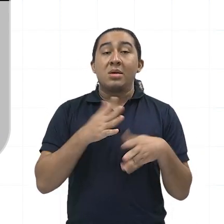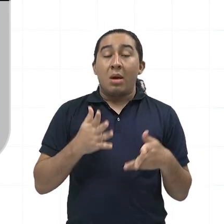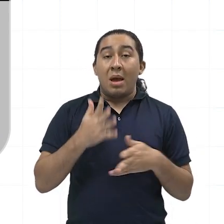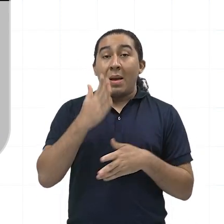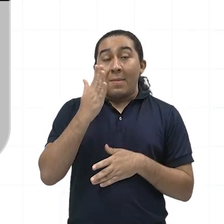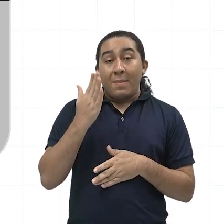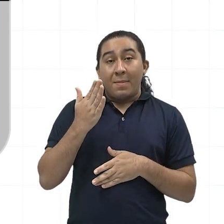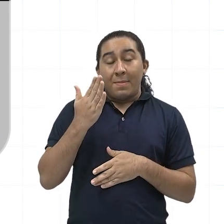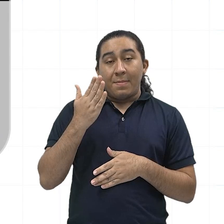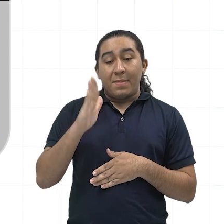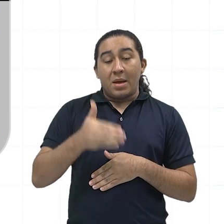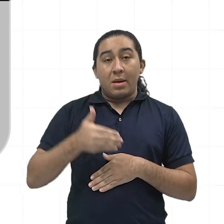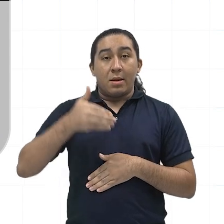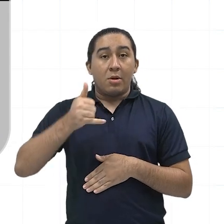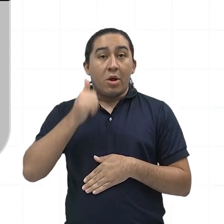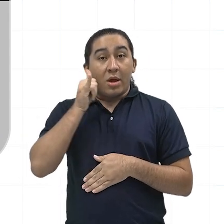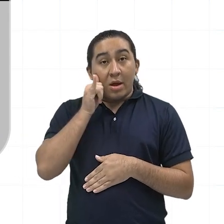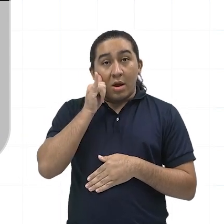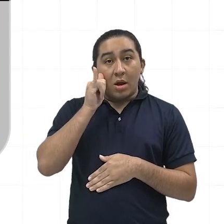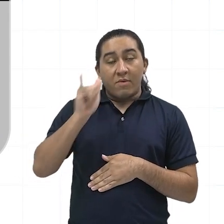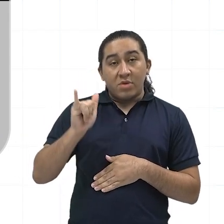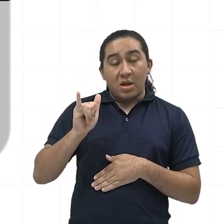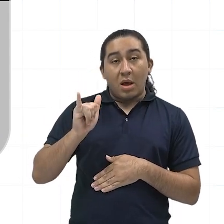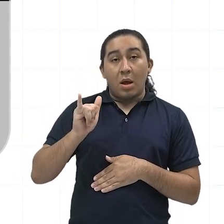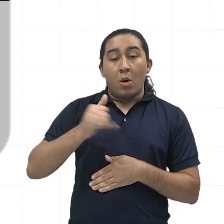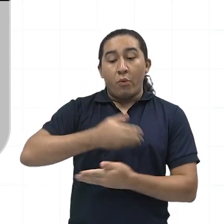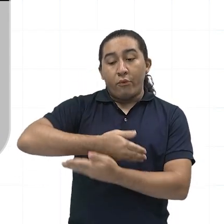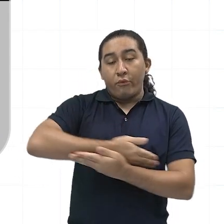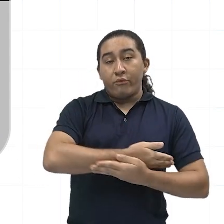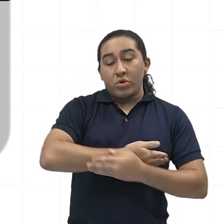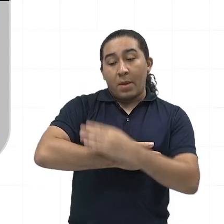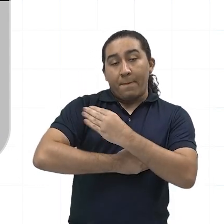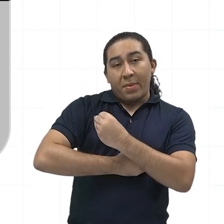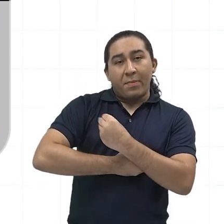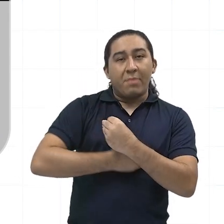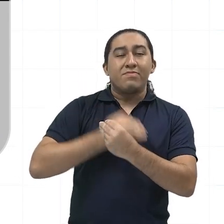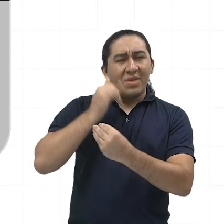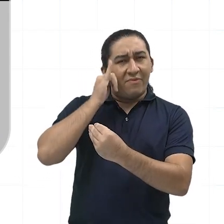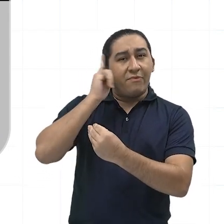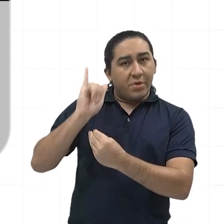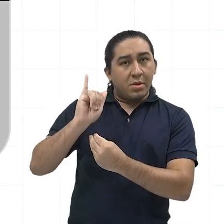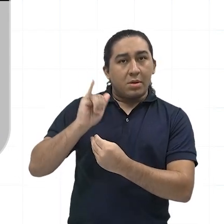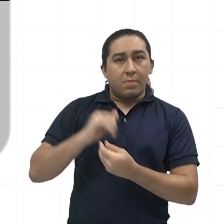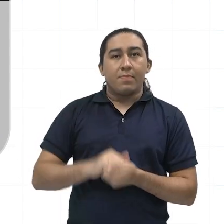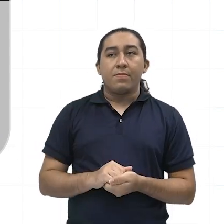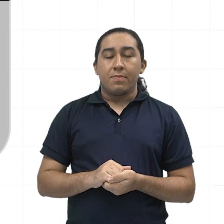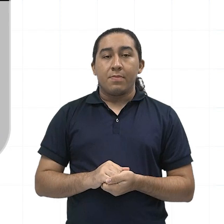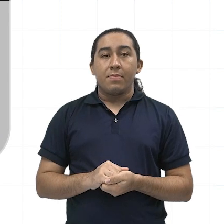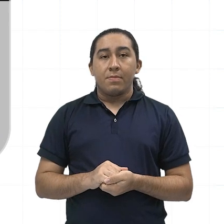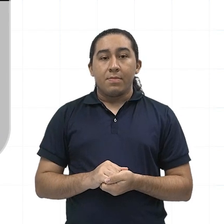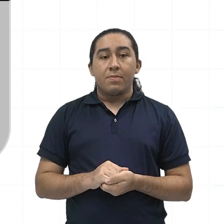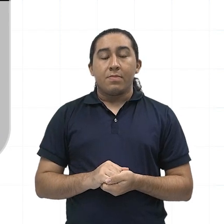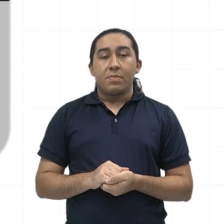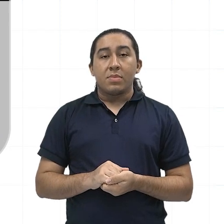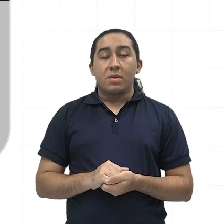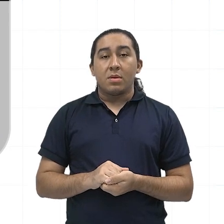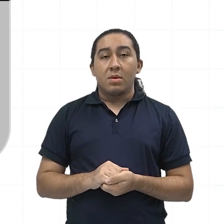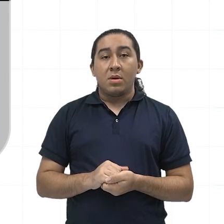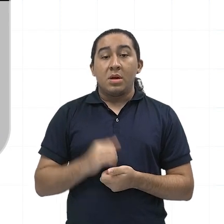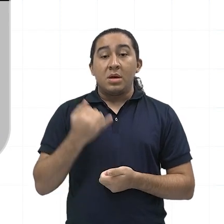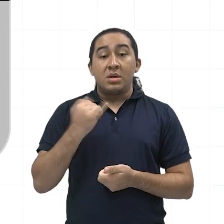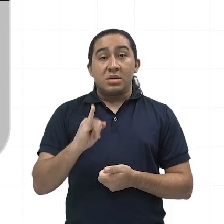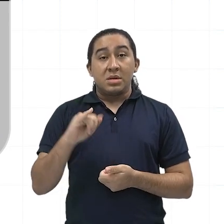amamente, né, para não transmitir o vírus ao seu filho. Mas, quando ela está contaminada com a hepatite